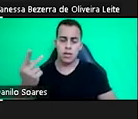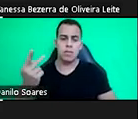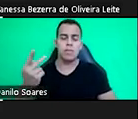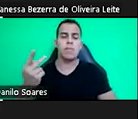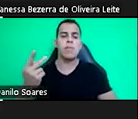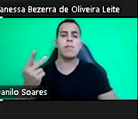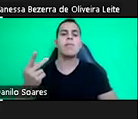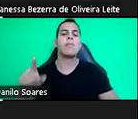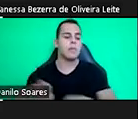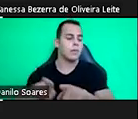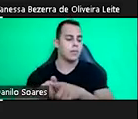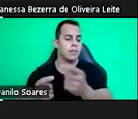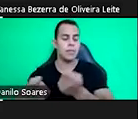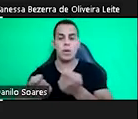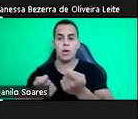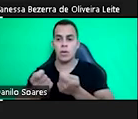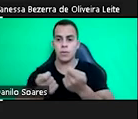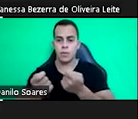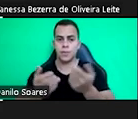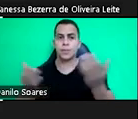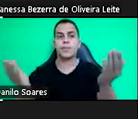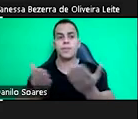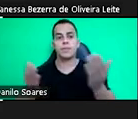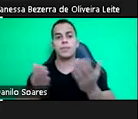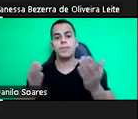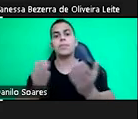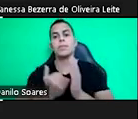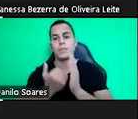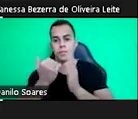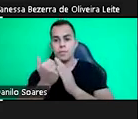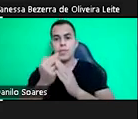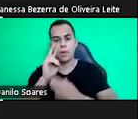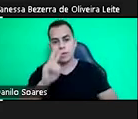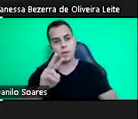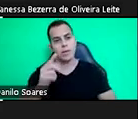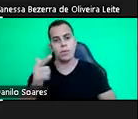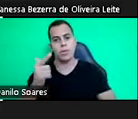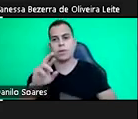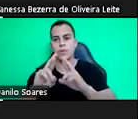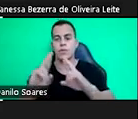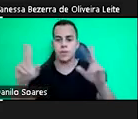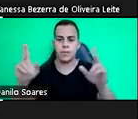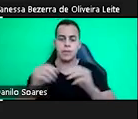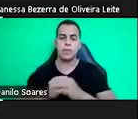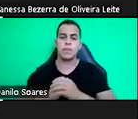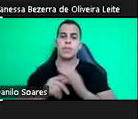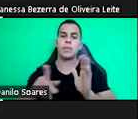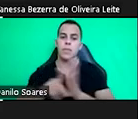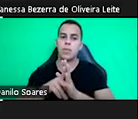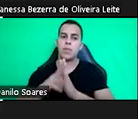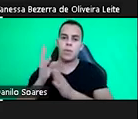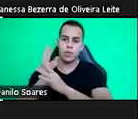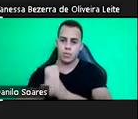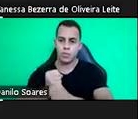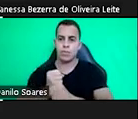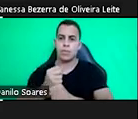nos controles. Agora, aumentando o tamanho amostral, a gente já não tem mais diferença na média desses scores entre